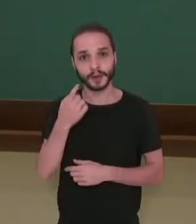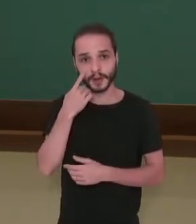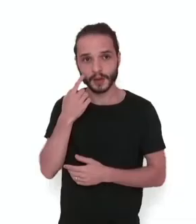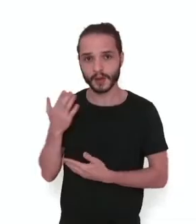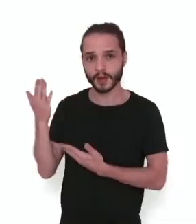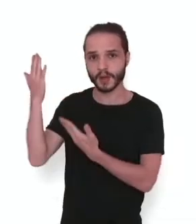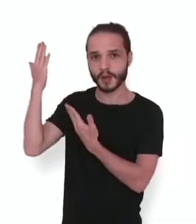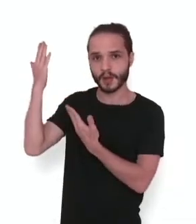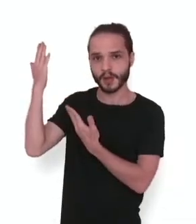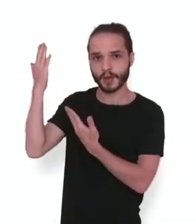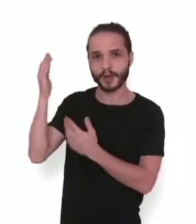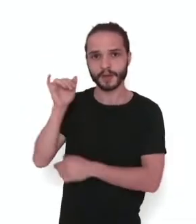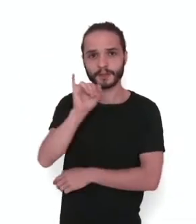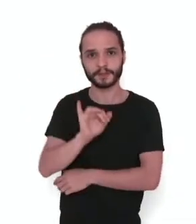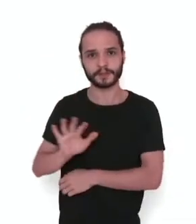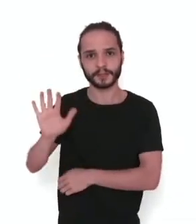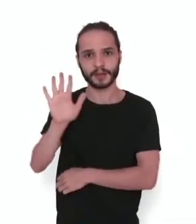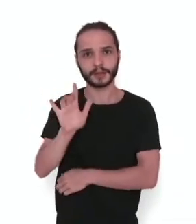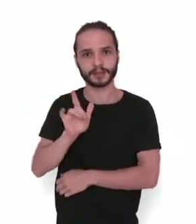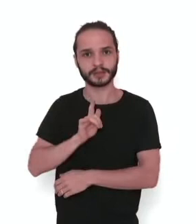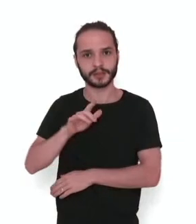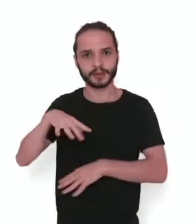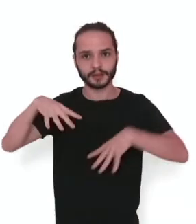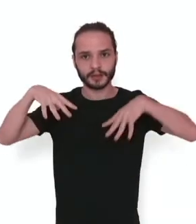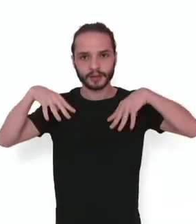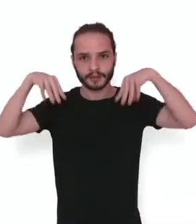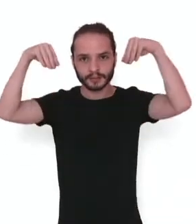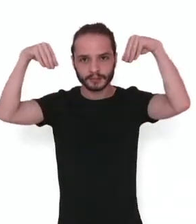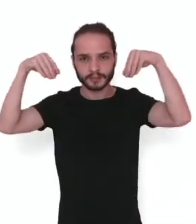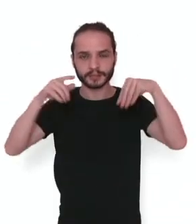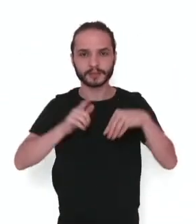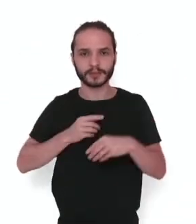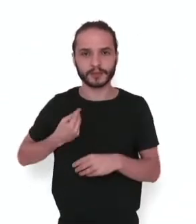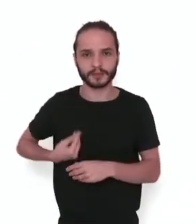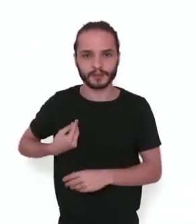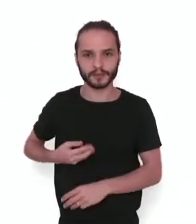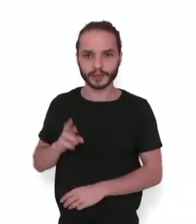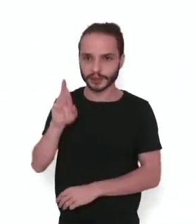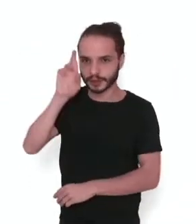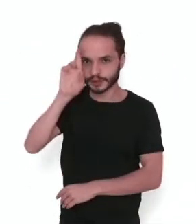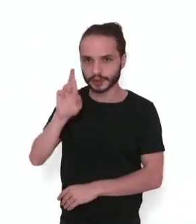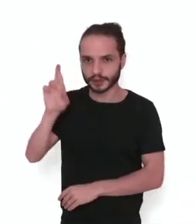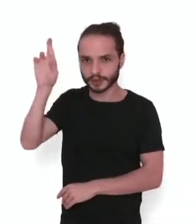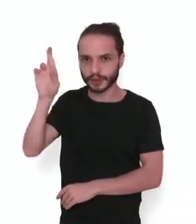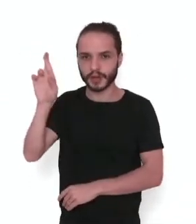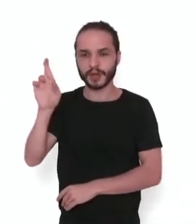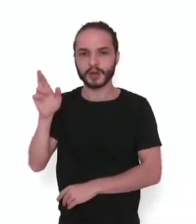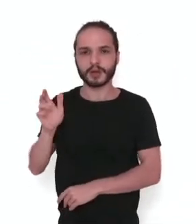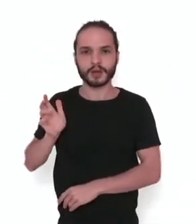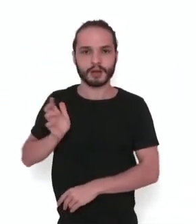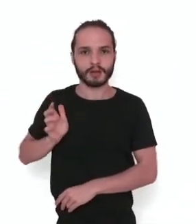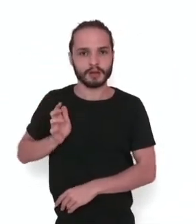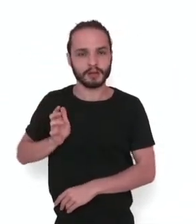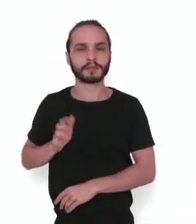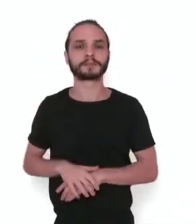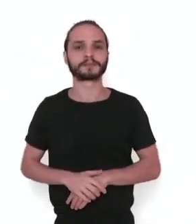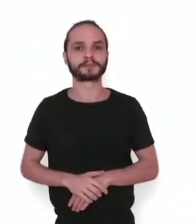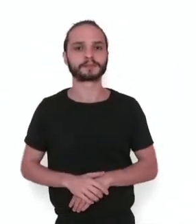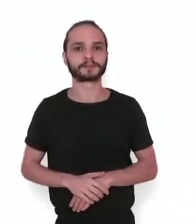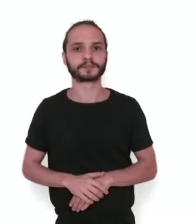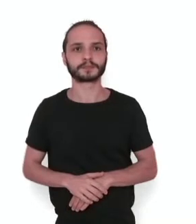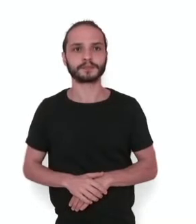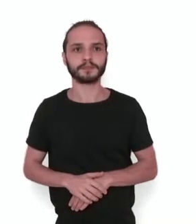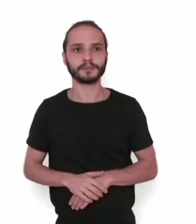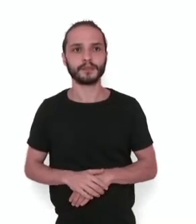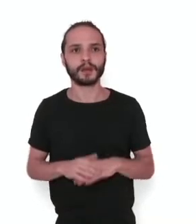aqui de um feudo, né, com um castelo ao centro, onde vivia o senhor feudal e alguns nobres, né? Aqui a vila